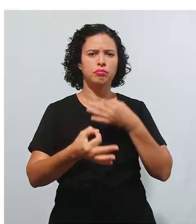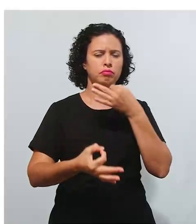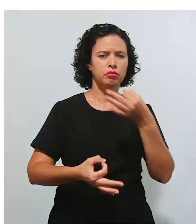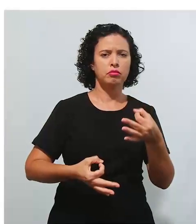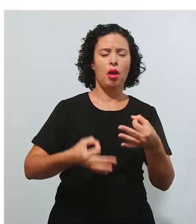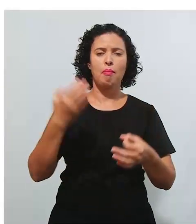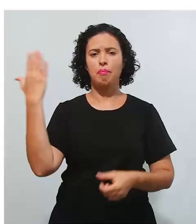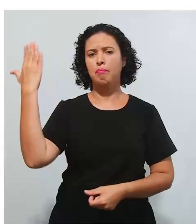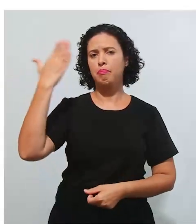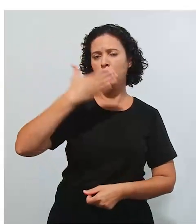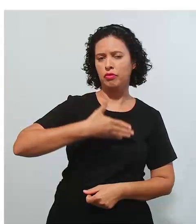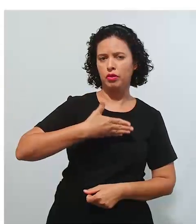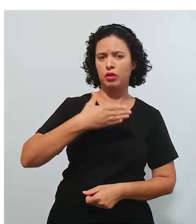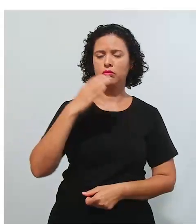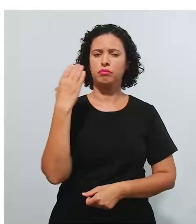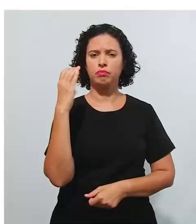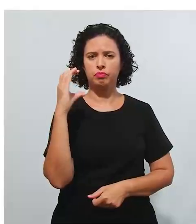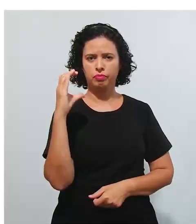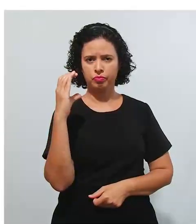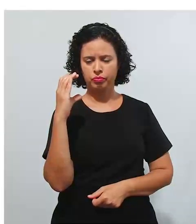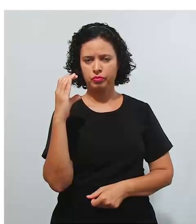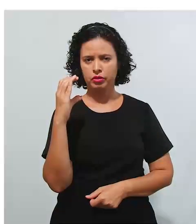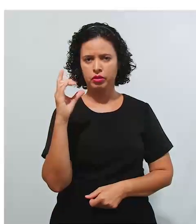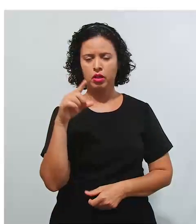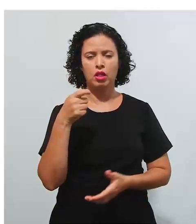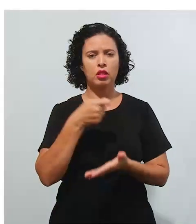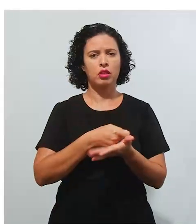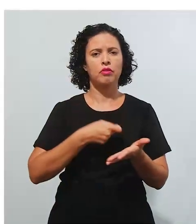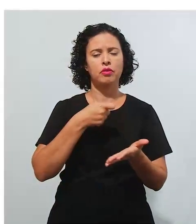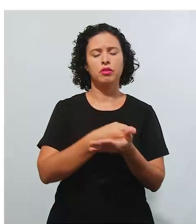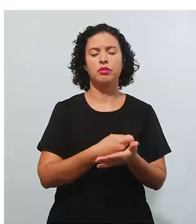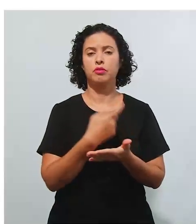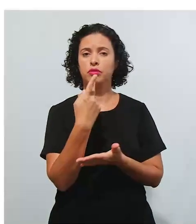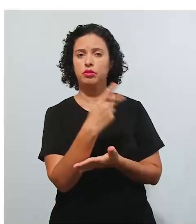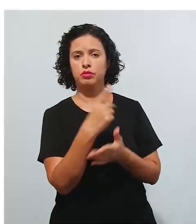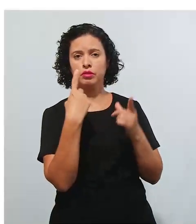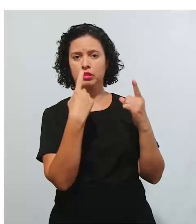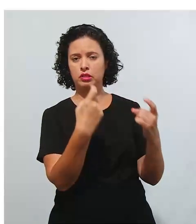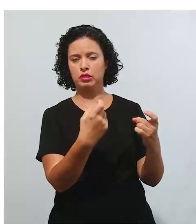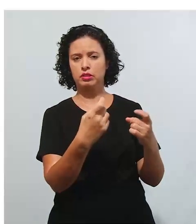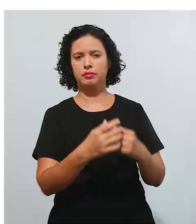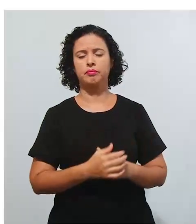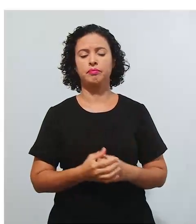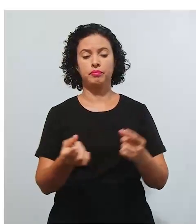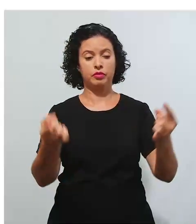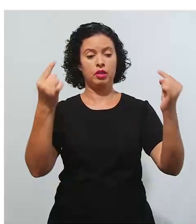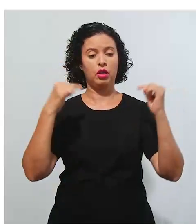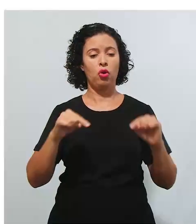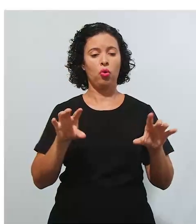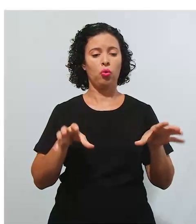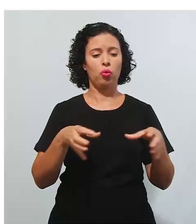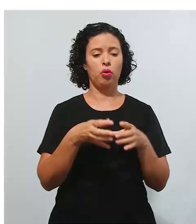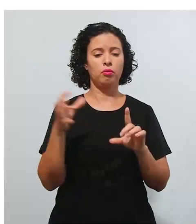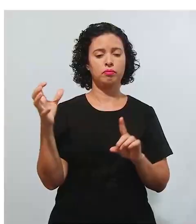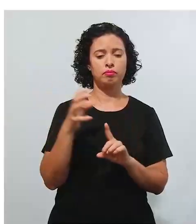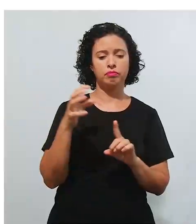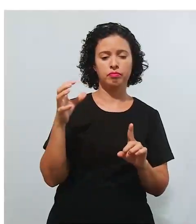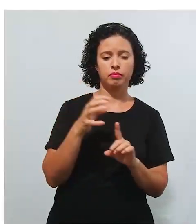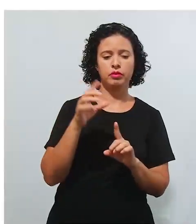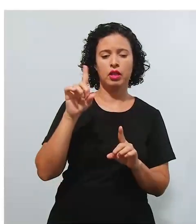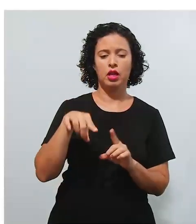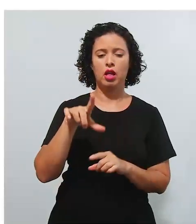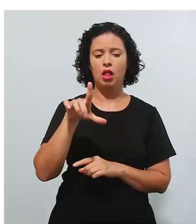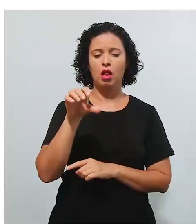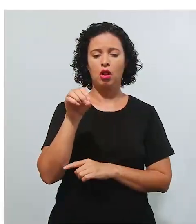comprovados cientificamente ou não, para defender os seus interesses. Já os grupos de pressão são os